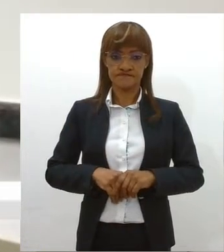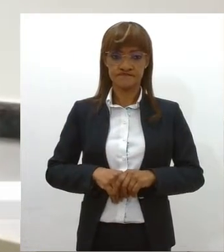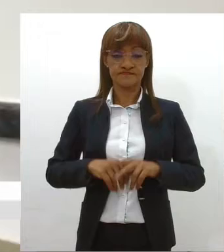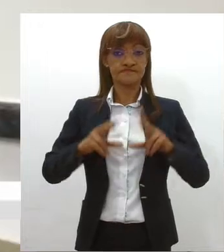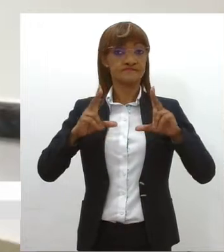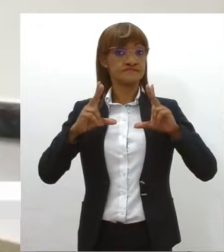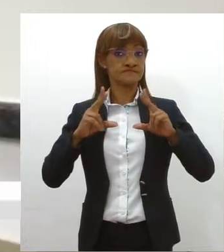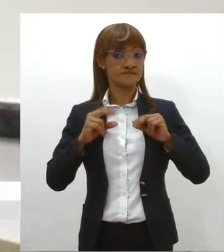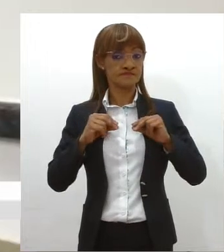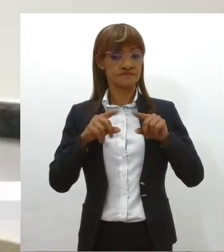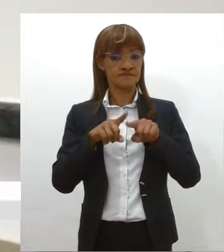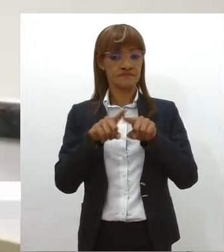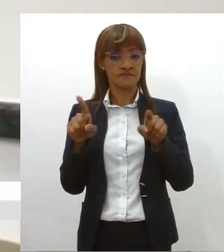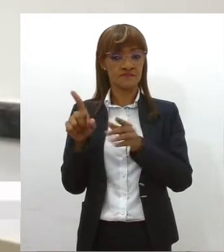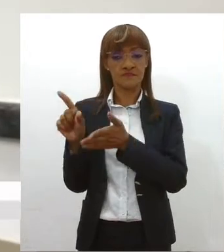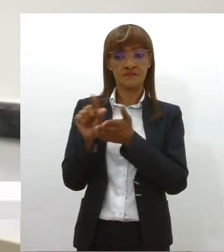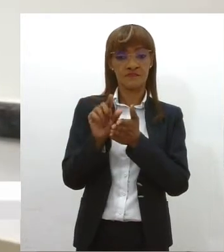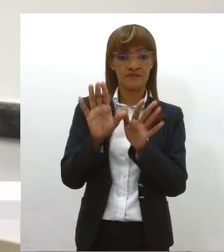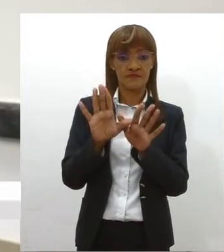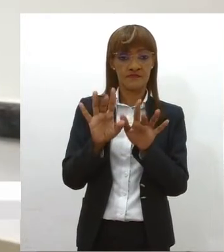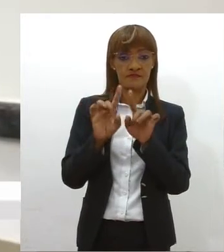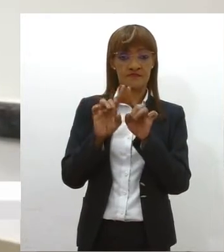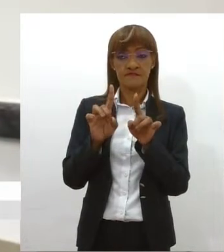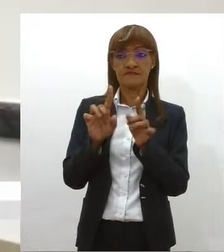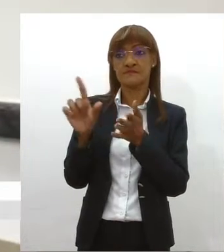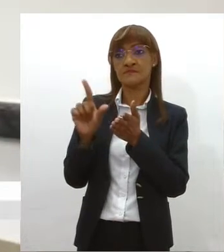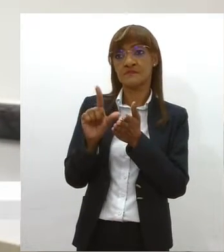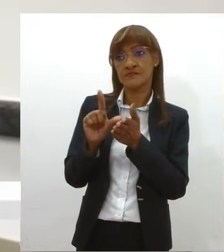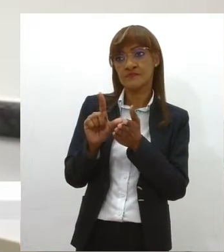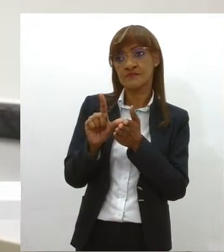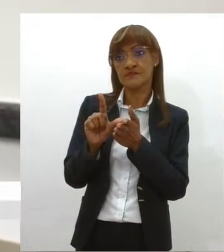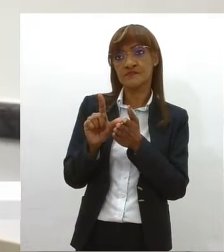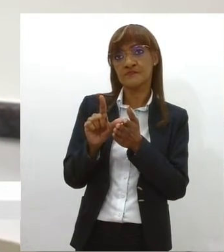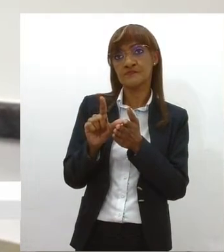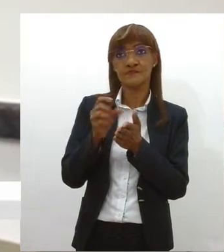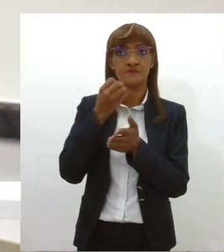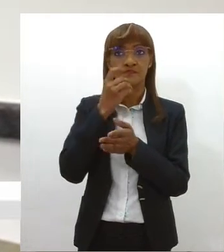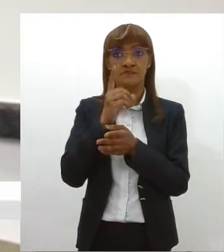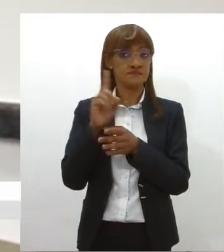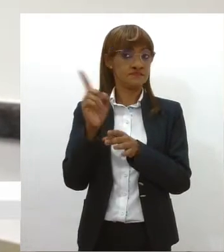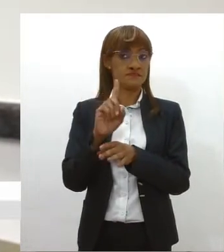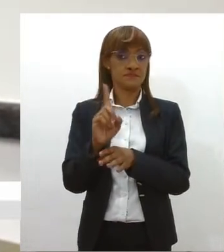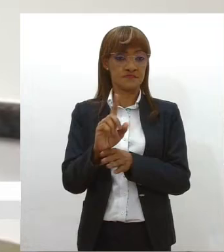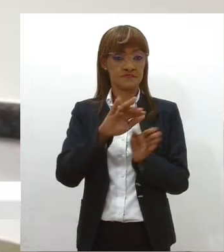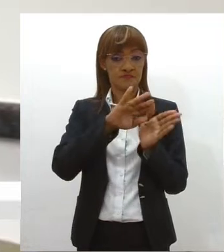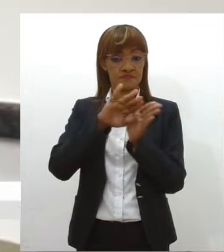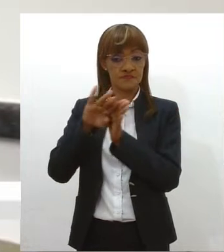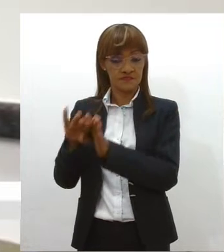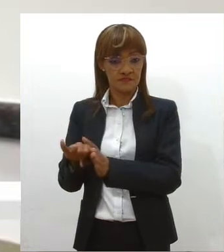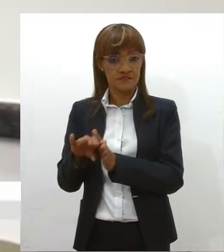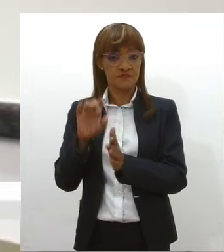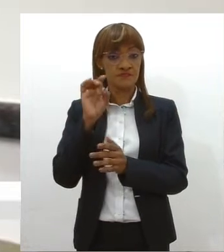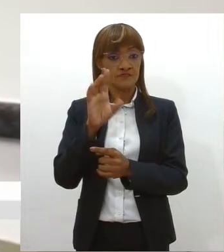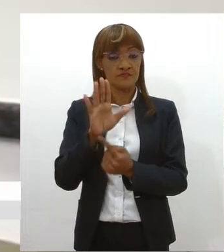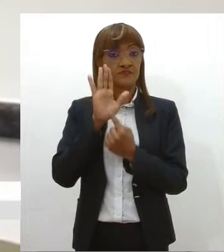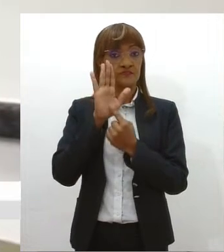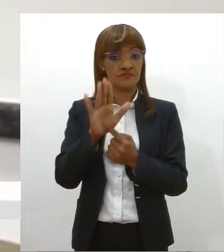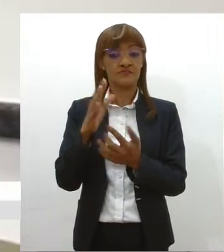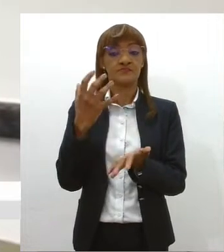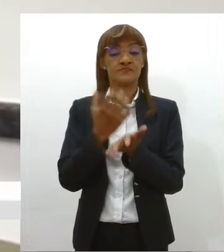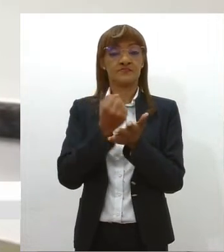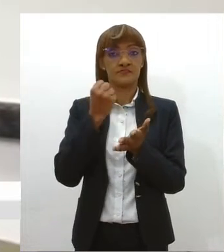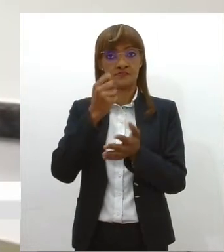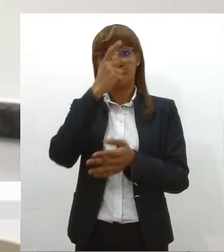está desencorajando a vacina aqui, gente. Por favor, a gente está falando, as vacinas salvam vidas, as vacinas são importantes,